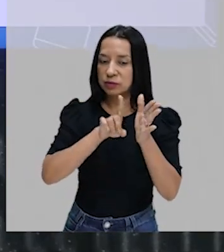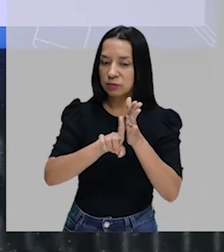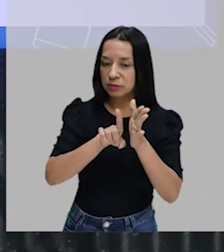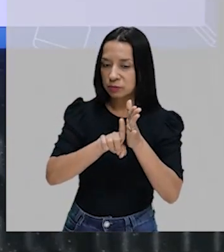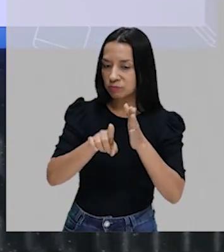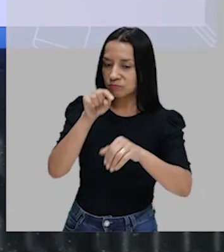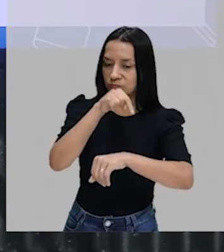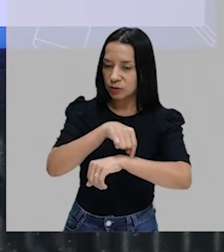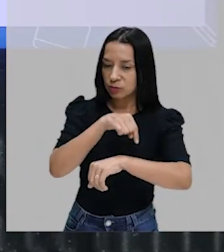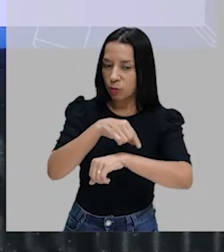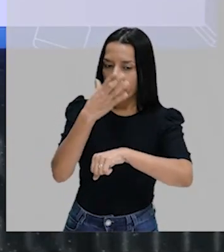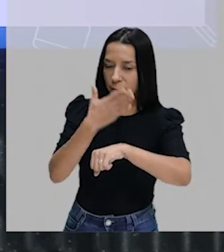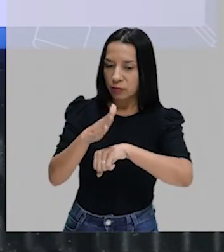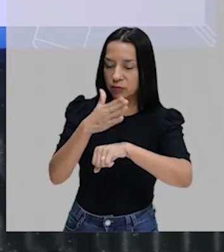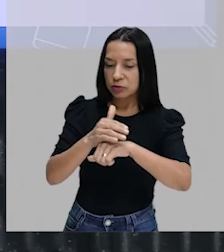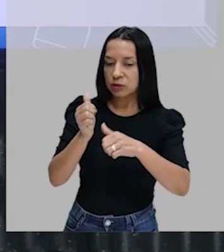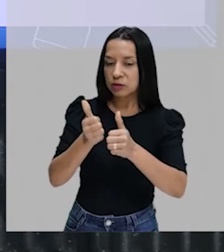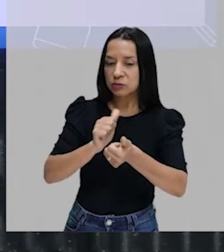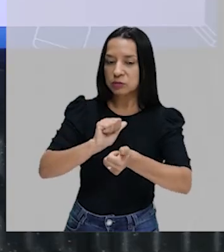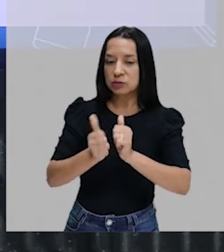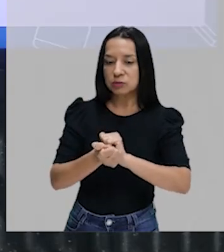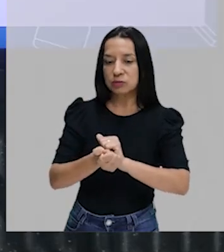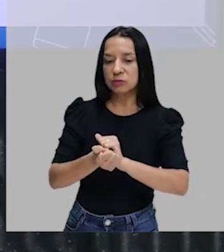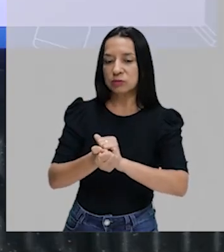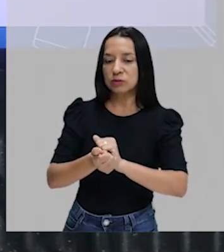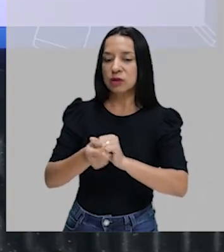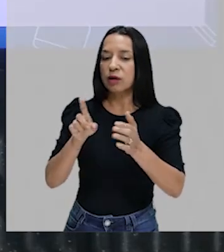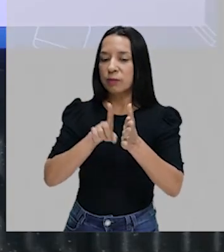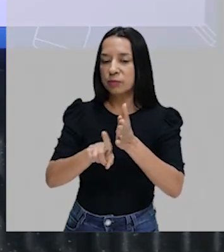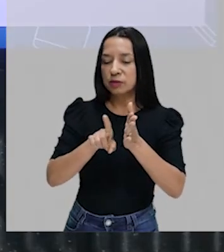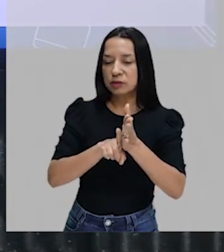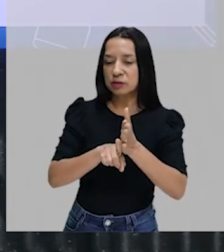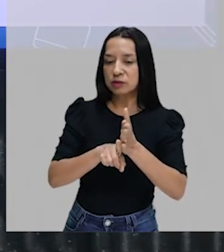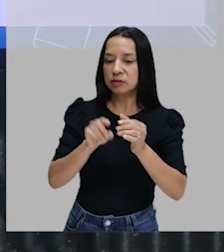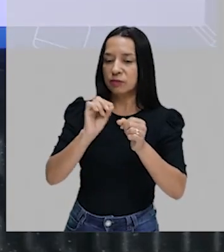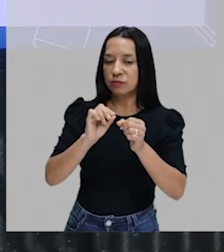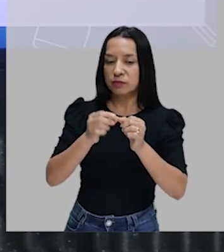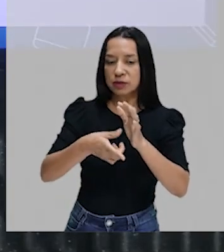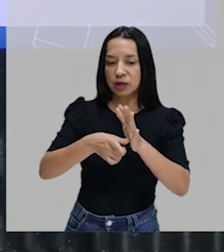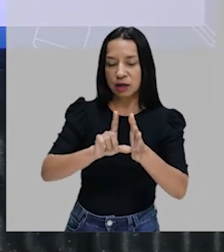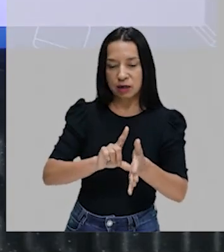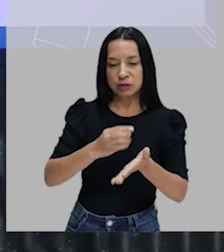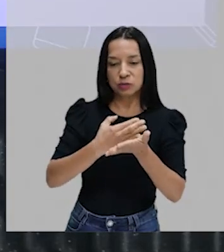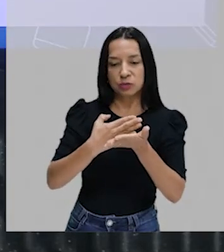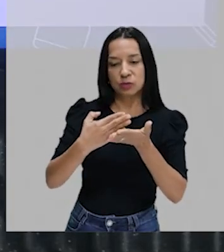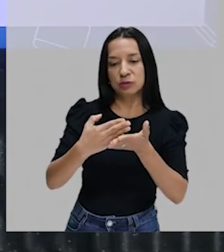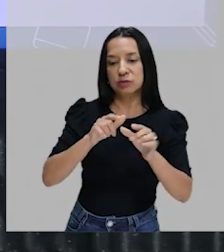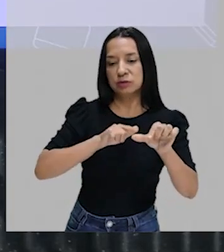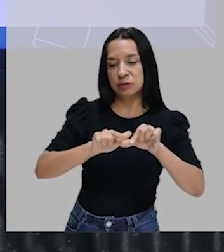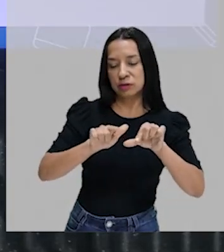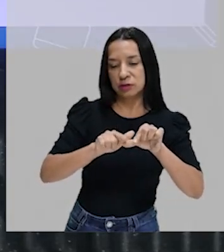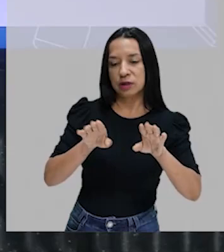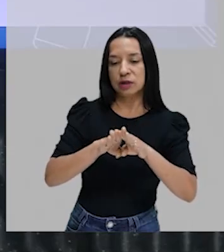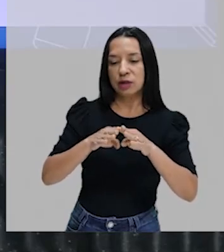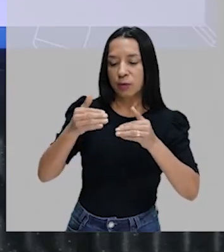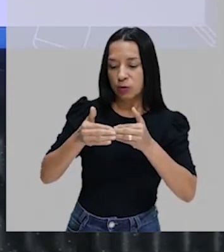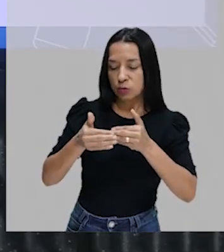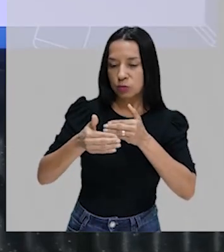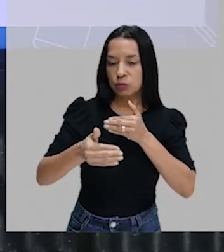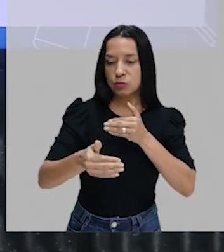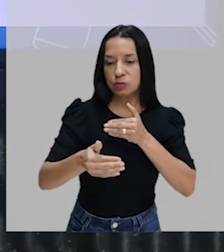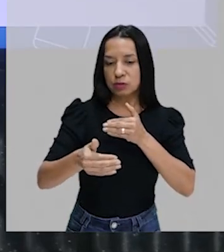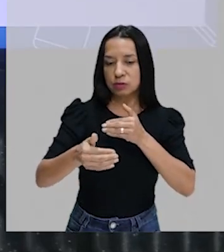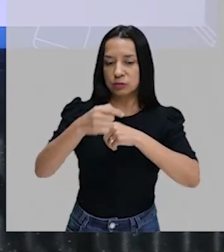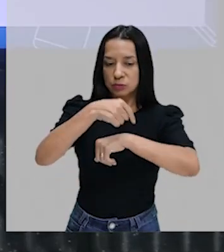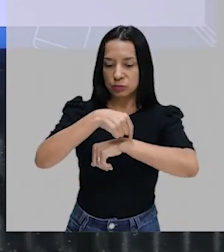praticante do esporte. Estas avaliações são realizadas antes do início a qualquer trabalho e durante seu período de prática.